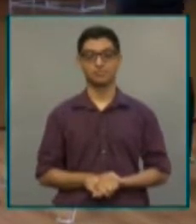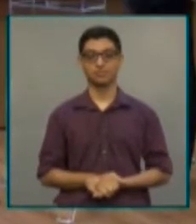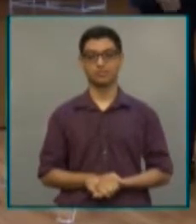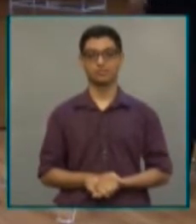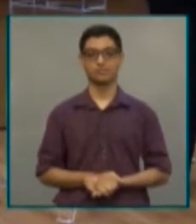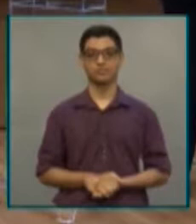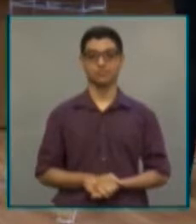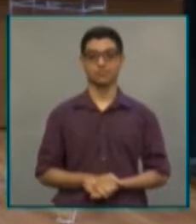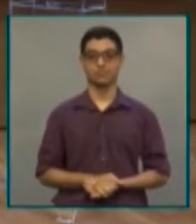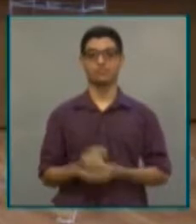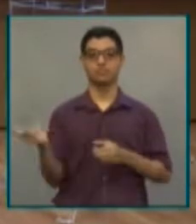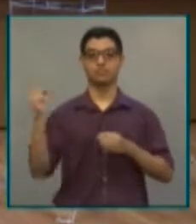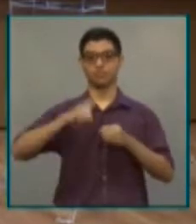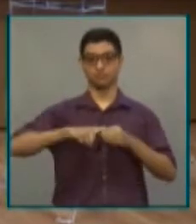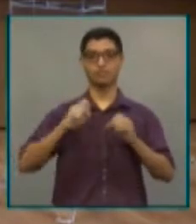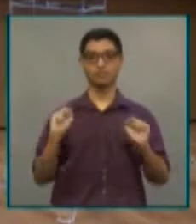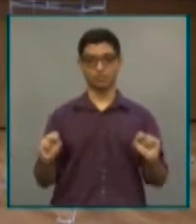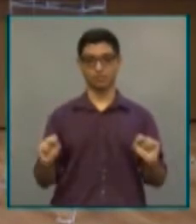Podem voltar à mesa.